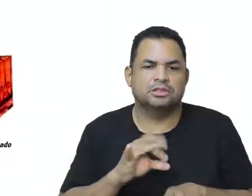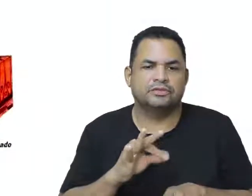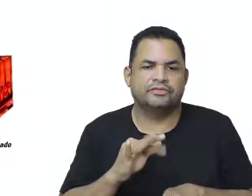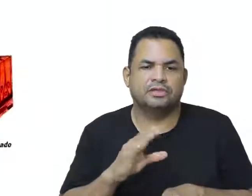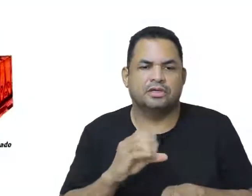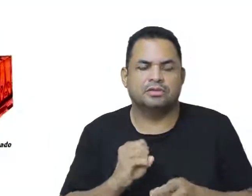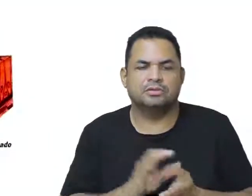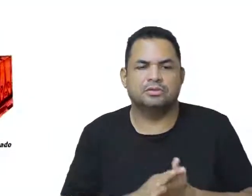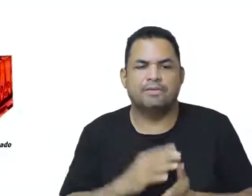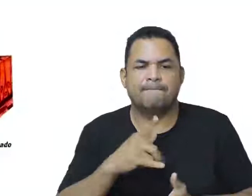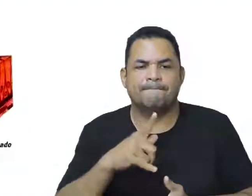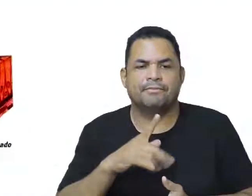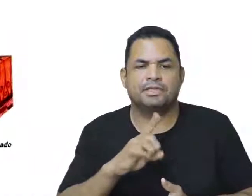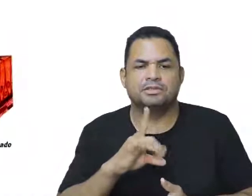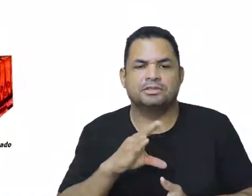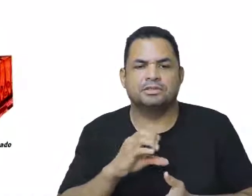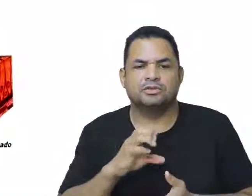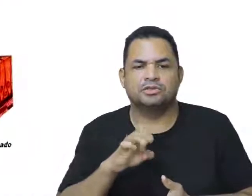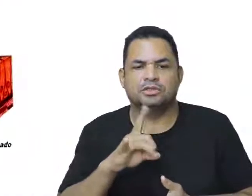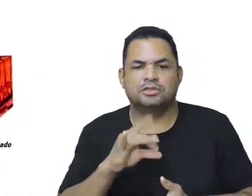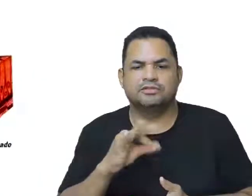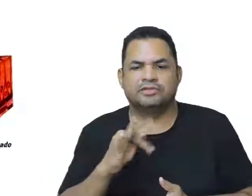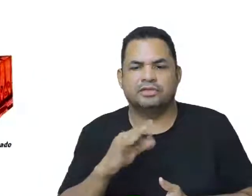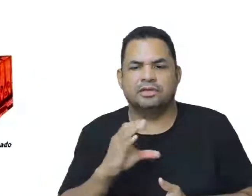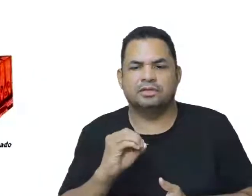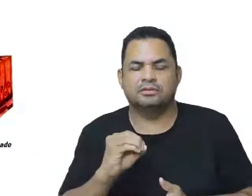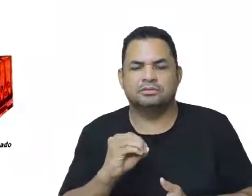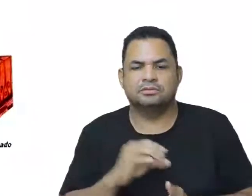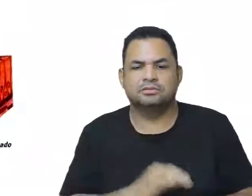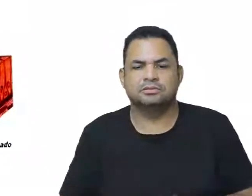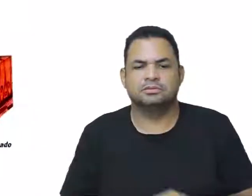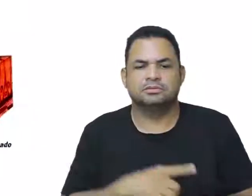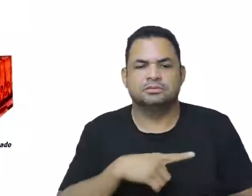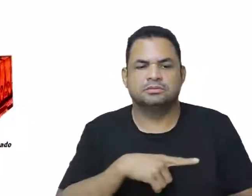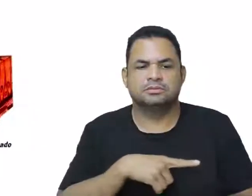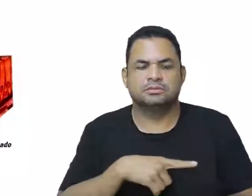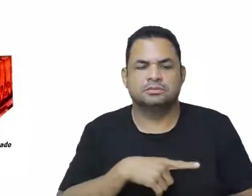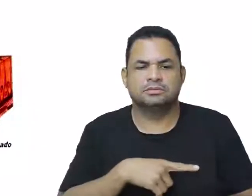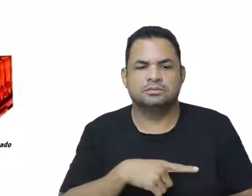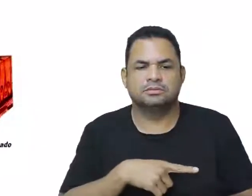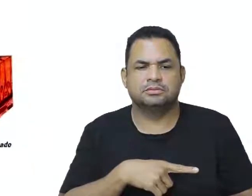estratificado ou pseudoestratificado. Aqui a gente tem